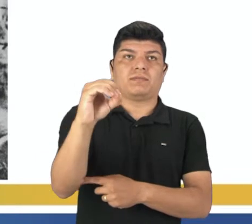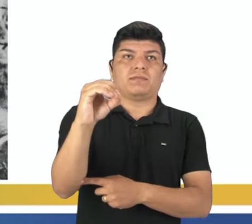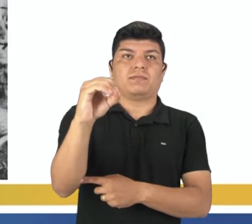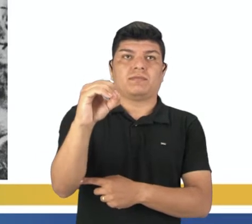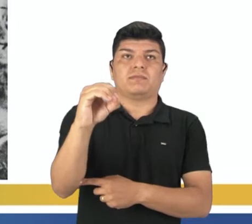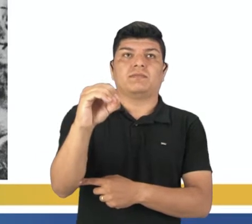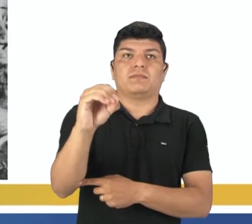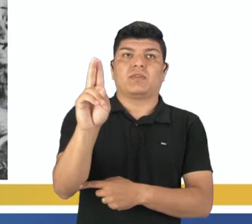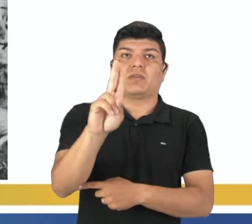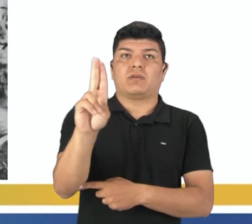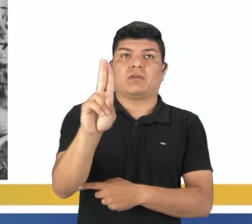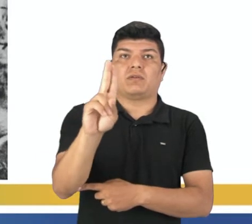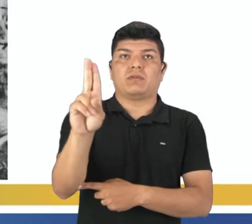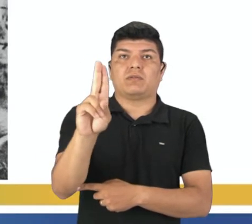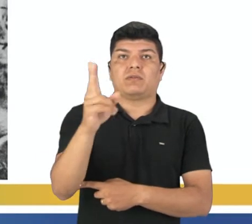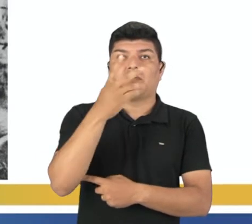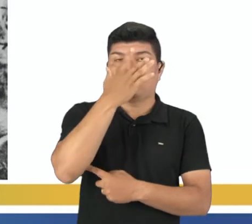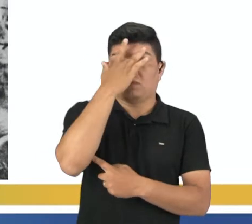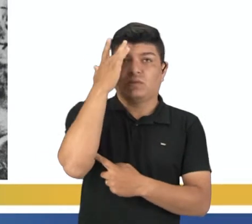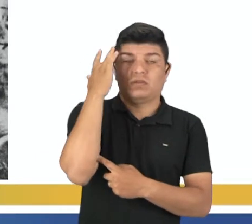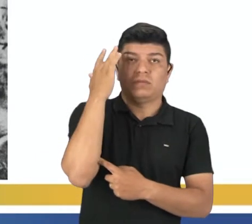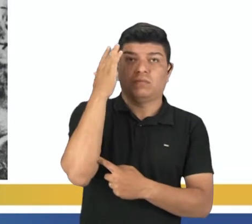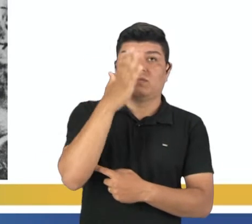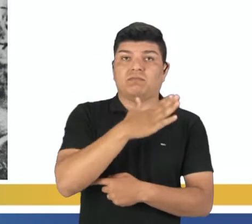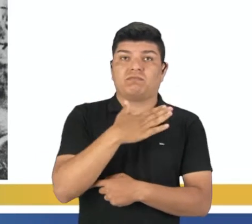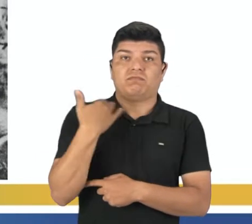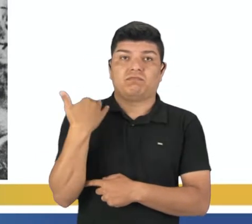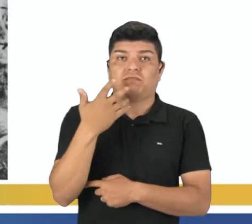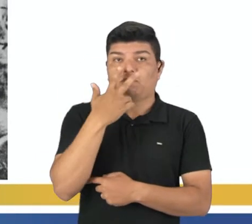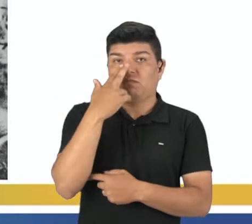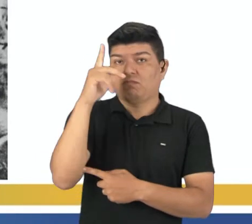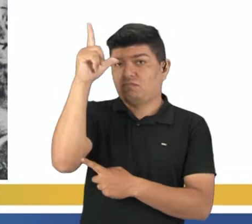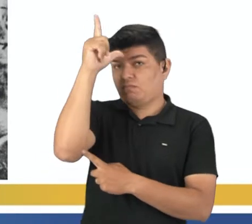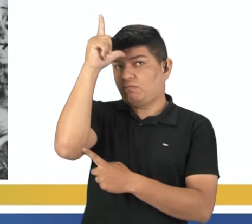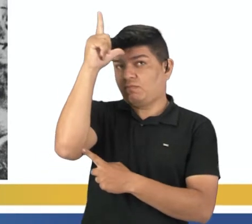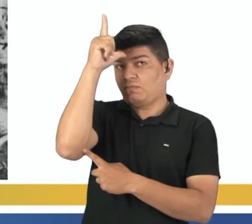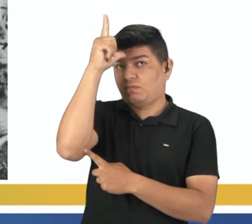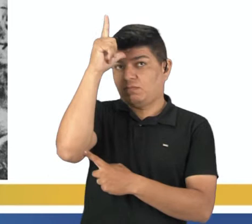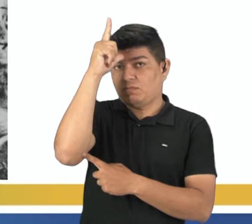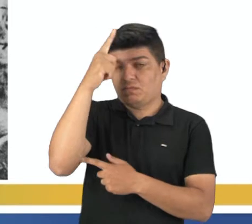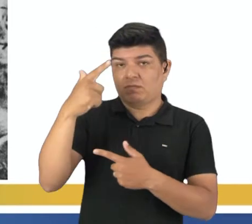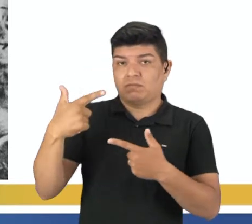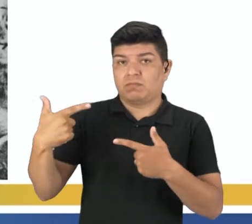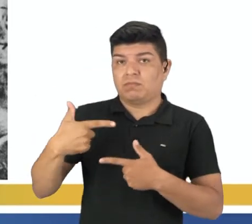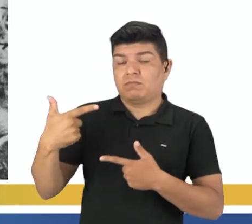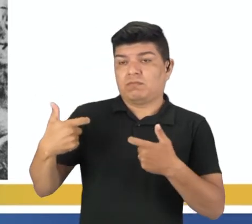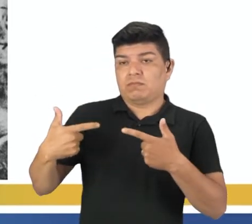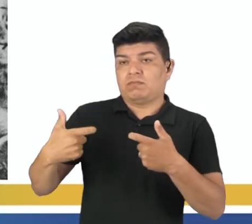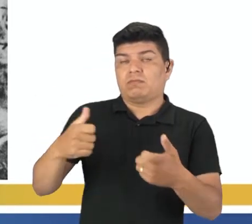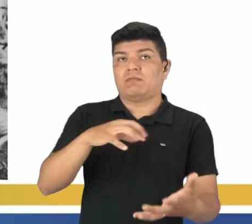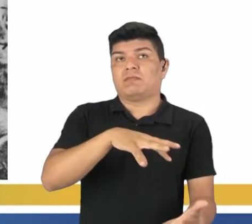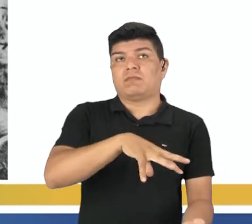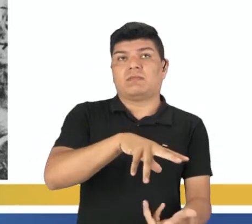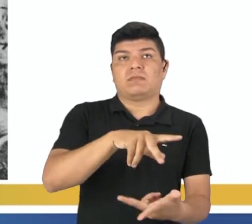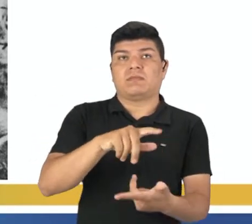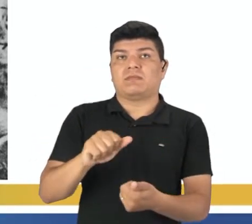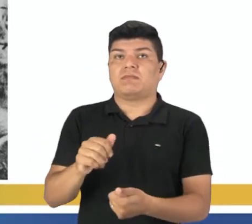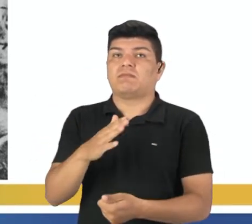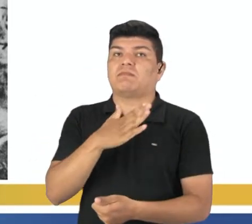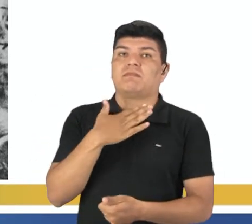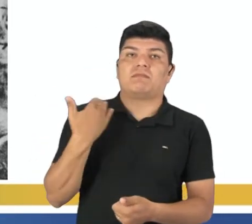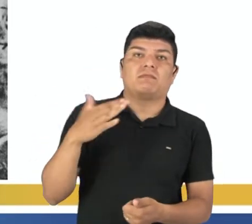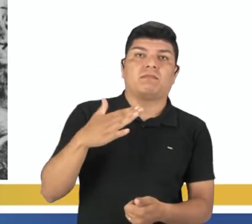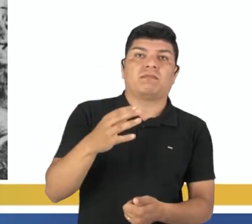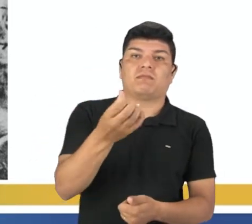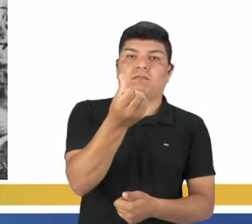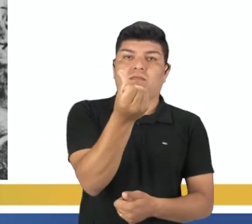nome que se dá para o genocídio cometido pelos nazistas ao longo da Segunda Guerra Mundial e que vitimou aproximadamente